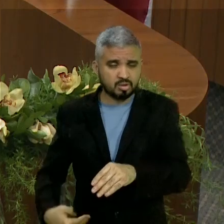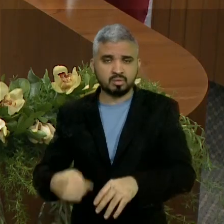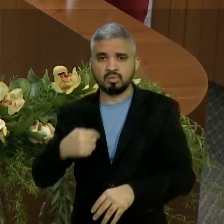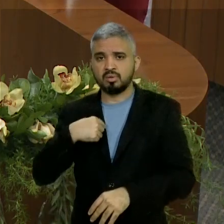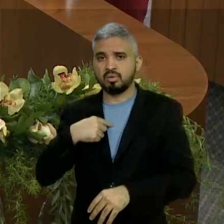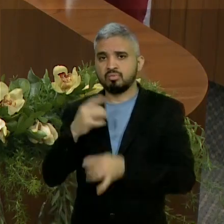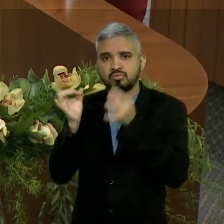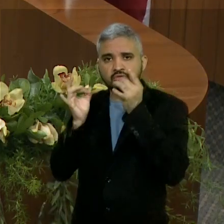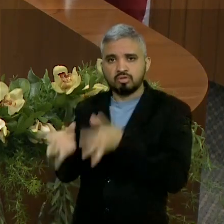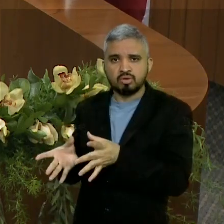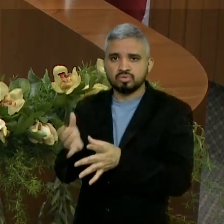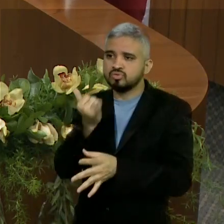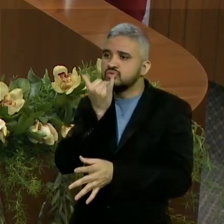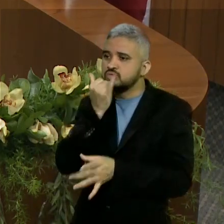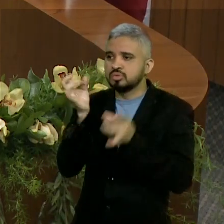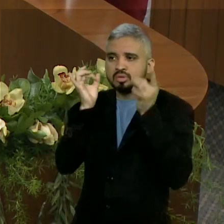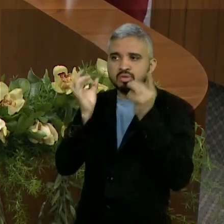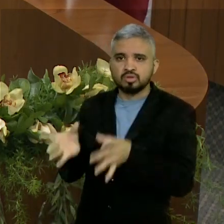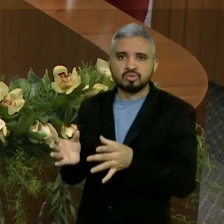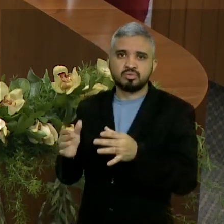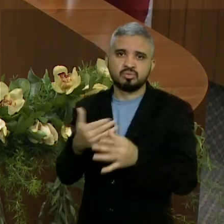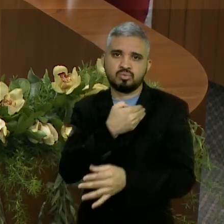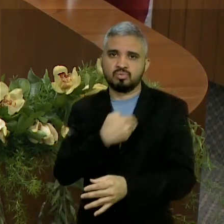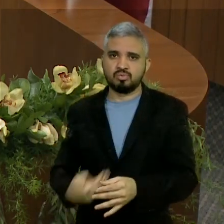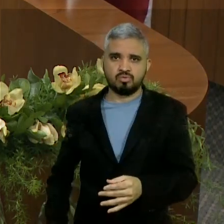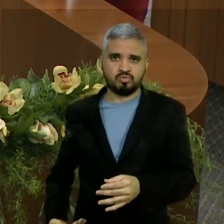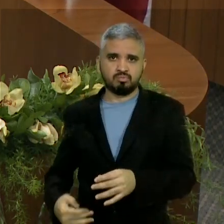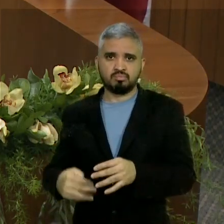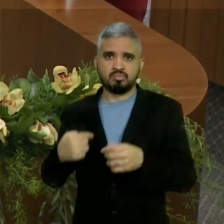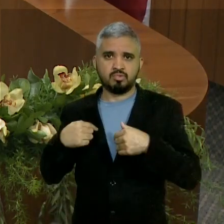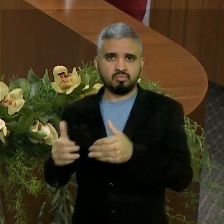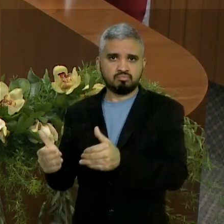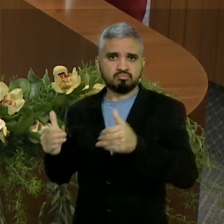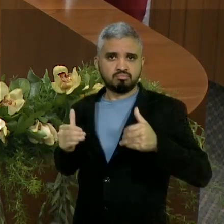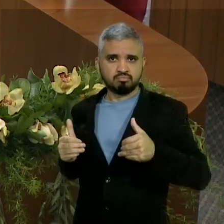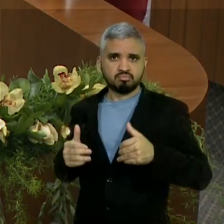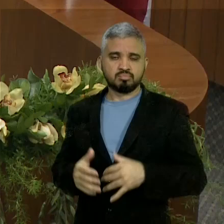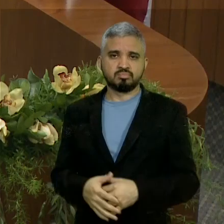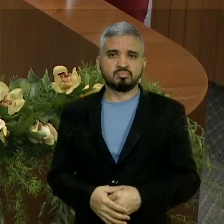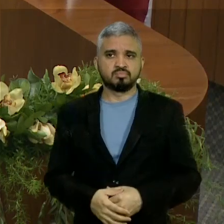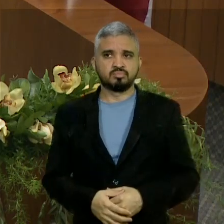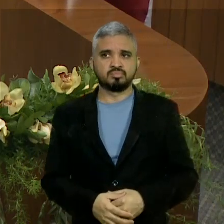aqueles que ficam tentando fanar a discussão que se eu quisesse